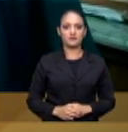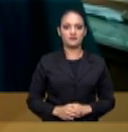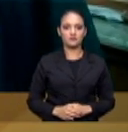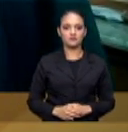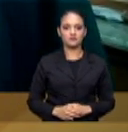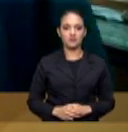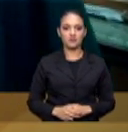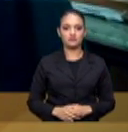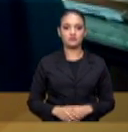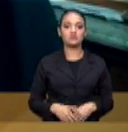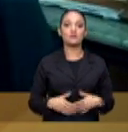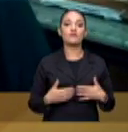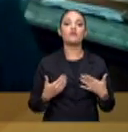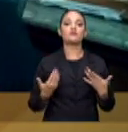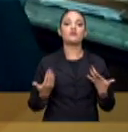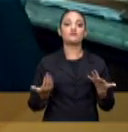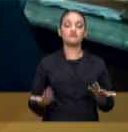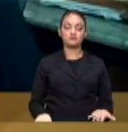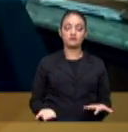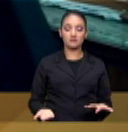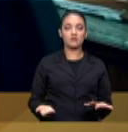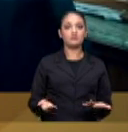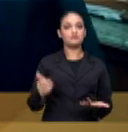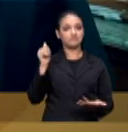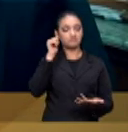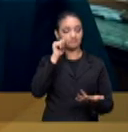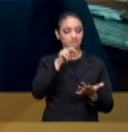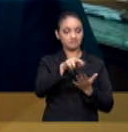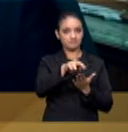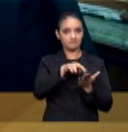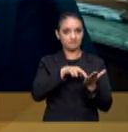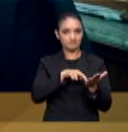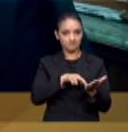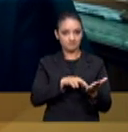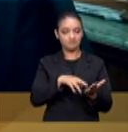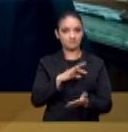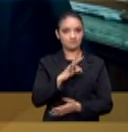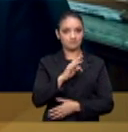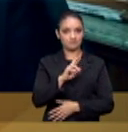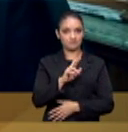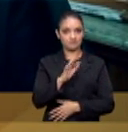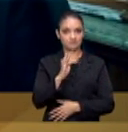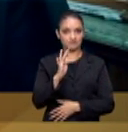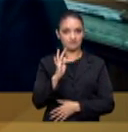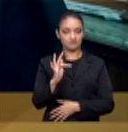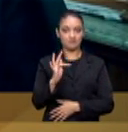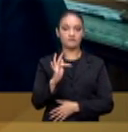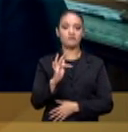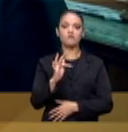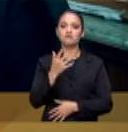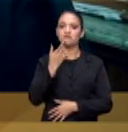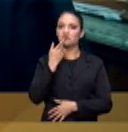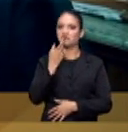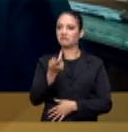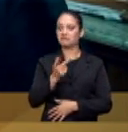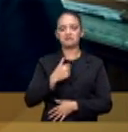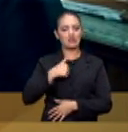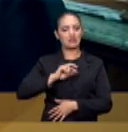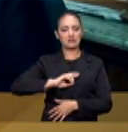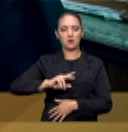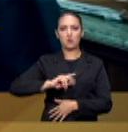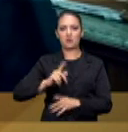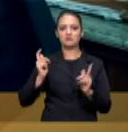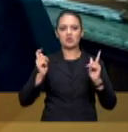A relatora no Regional Federal declinou da competência, considerado